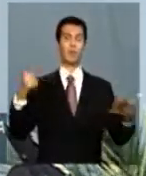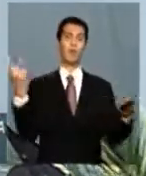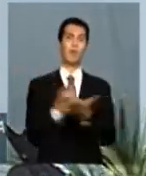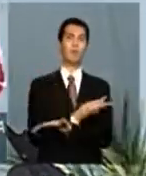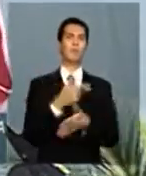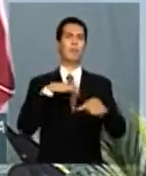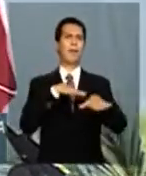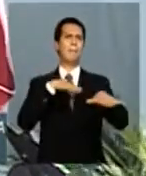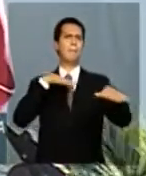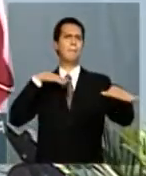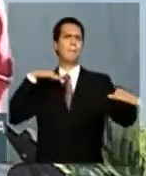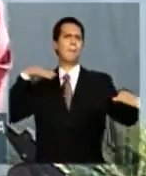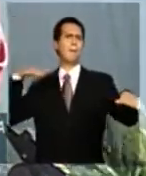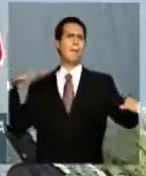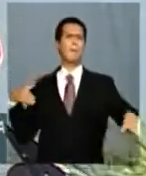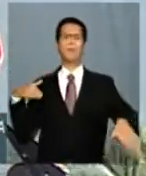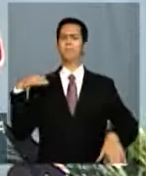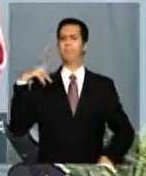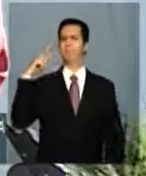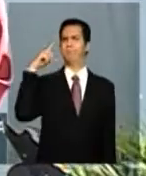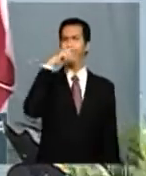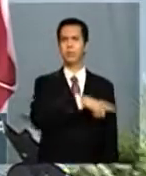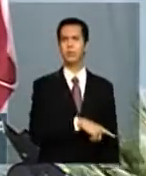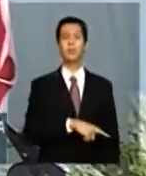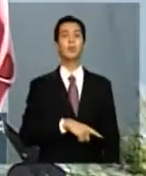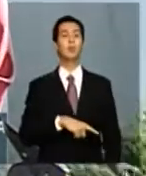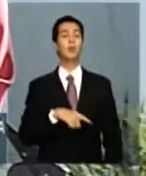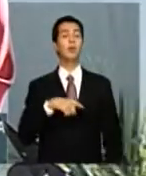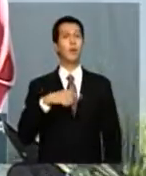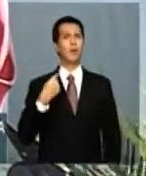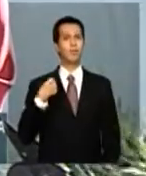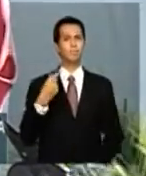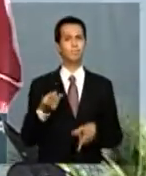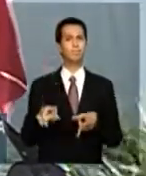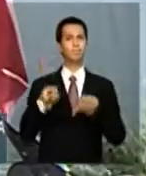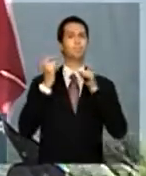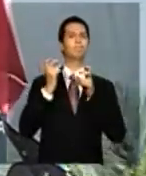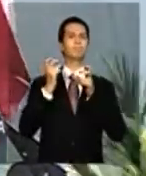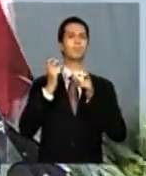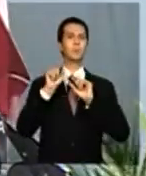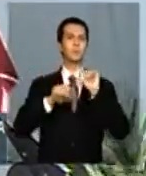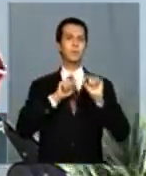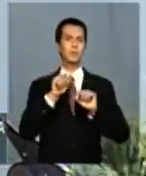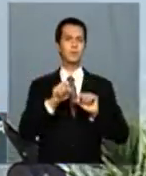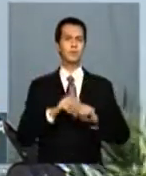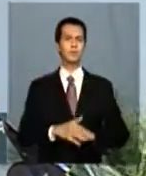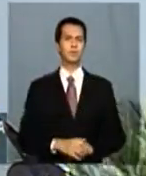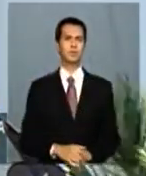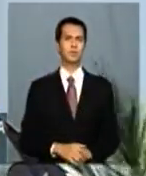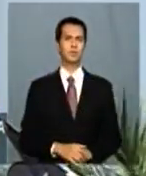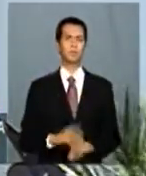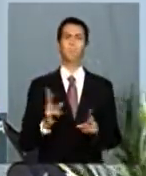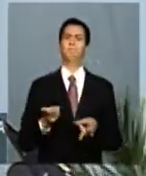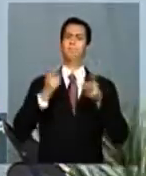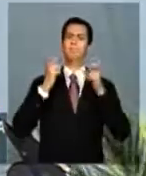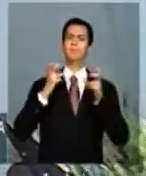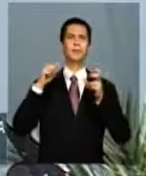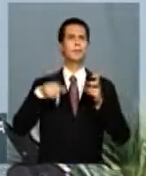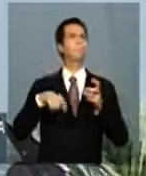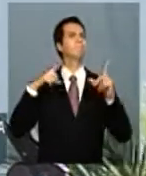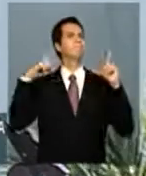ocorria aqui na região e que deu para me perceber como estava